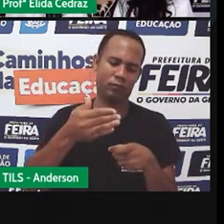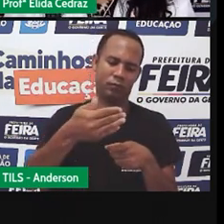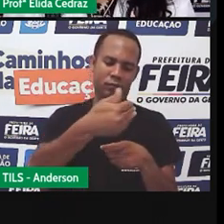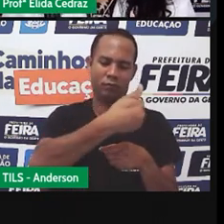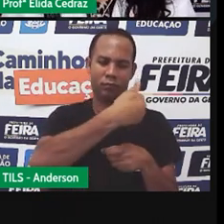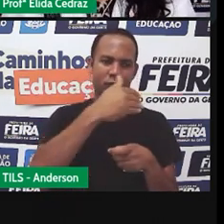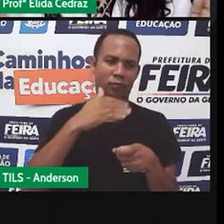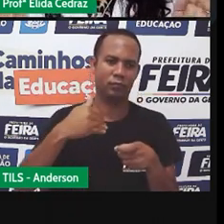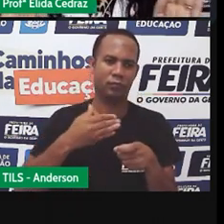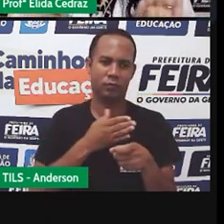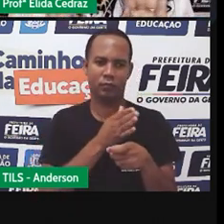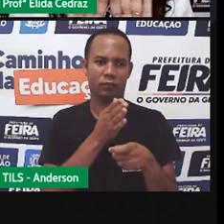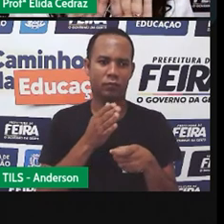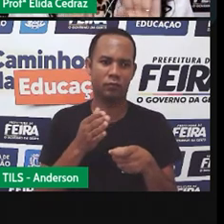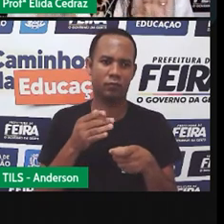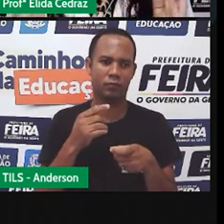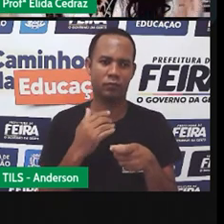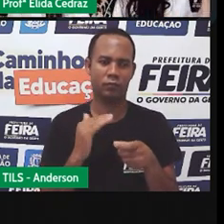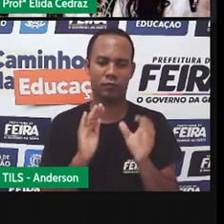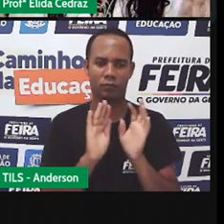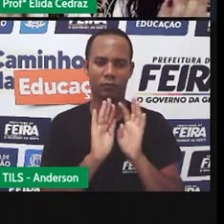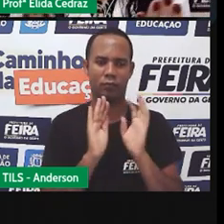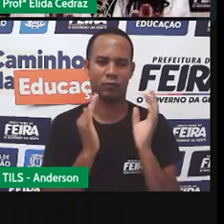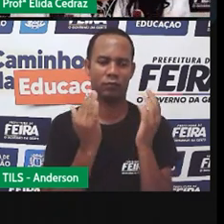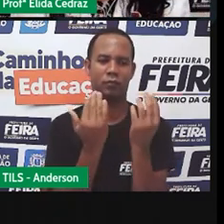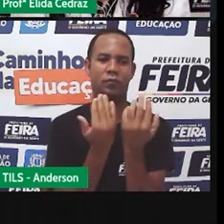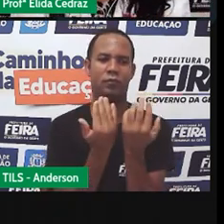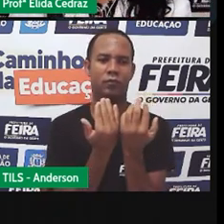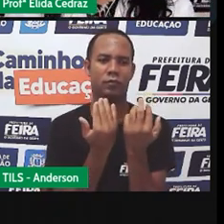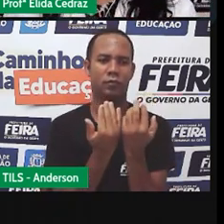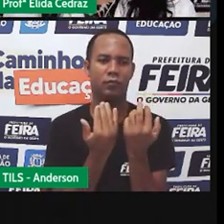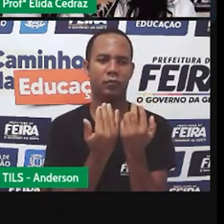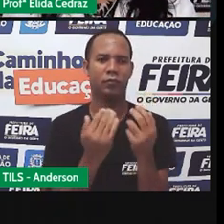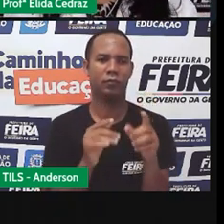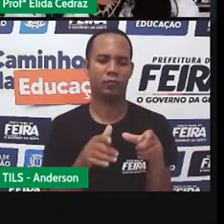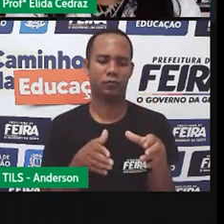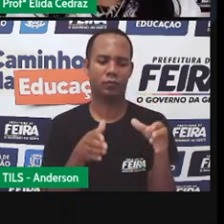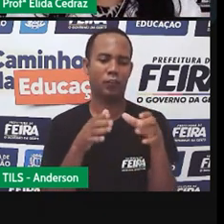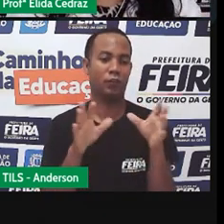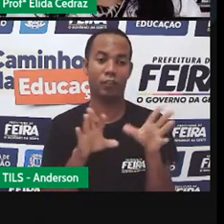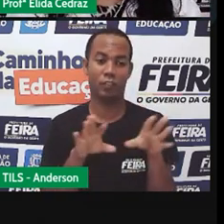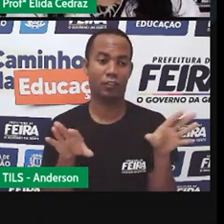é a parte que vai circular, que vai envolver.